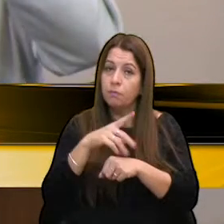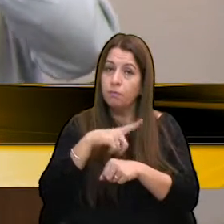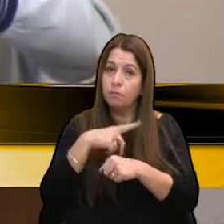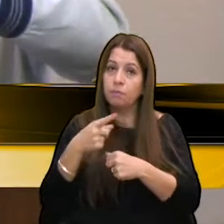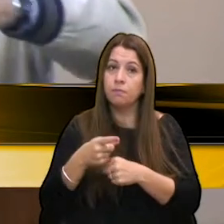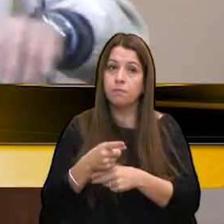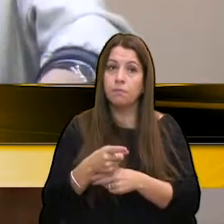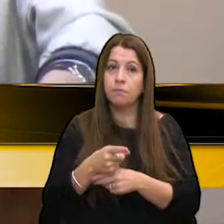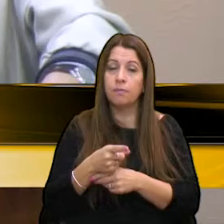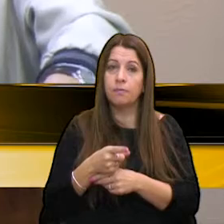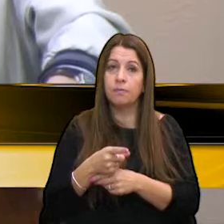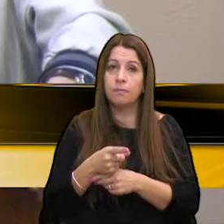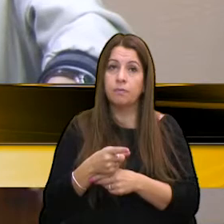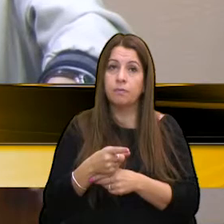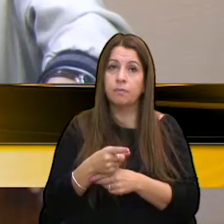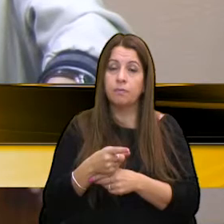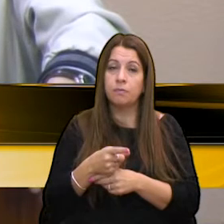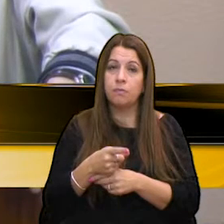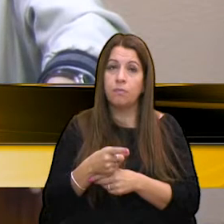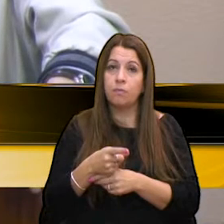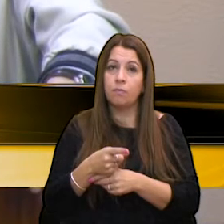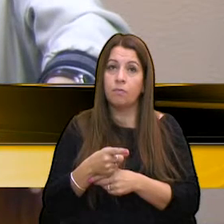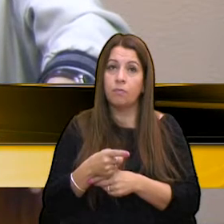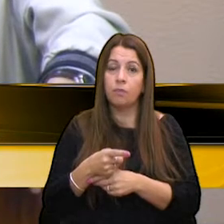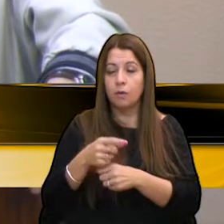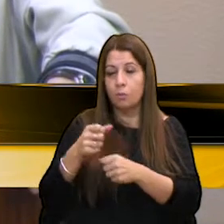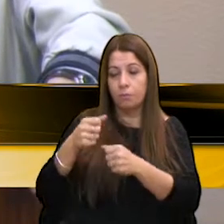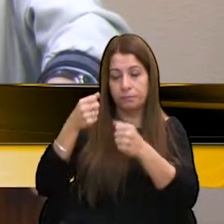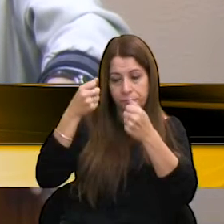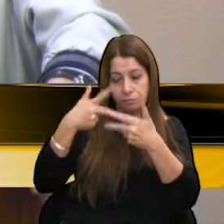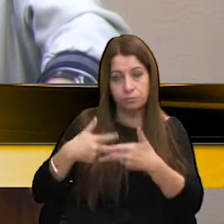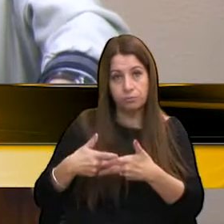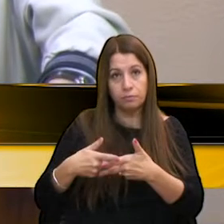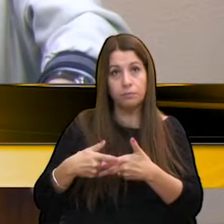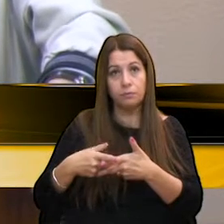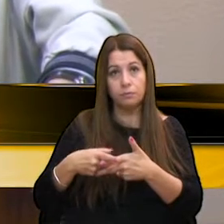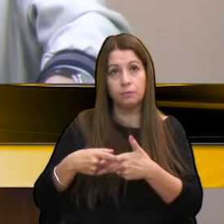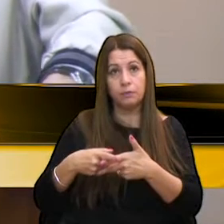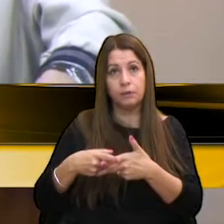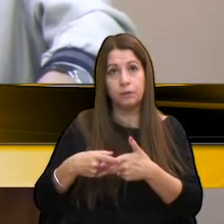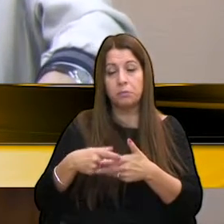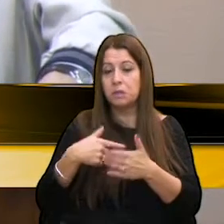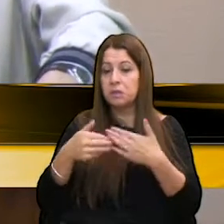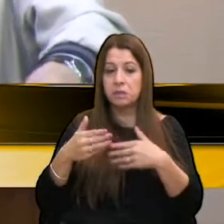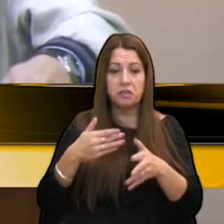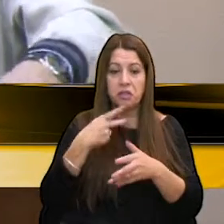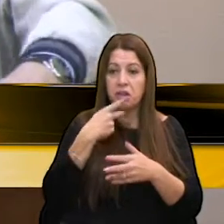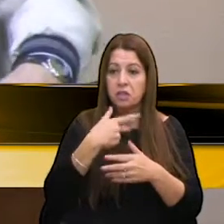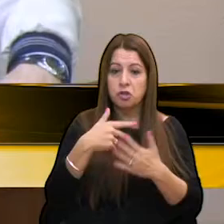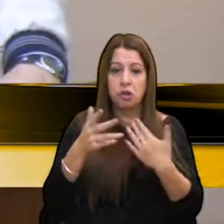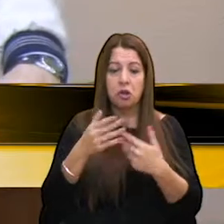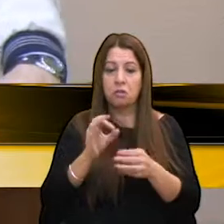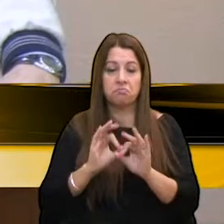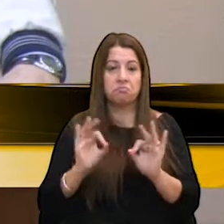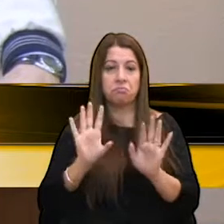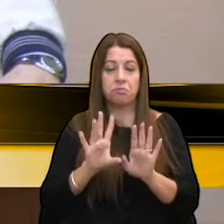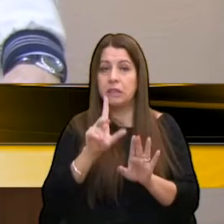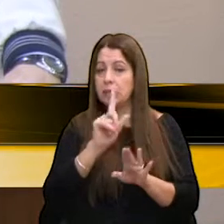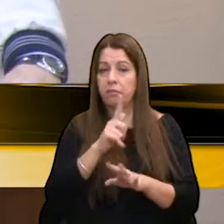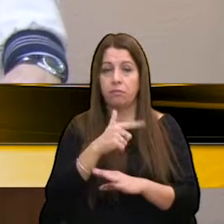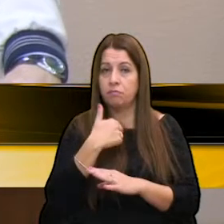têm algo de fundamento, mas esse ataque, pura e simplesmente, ele não